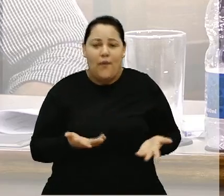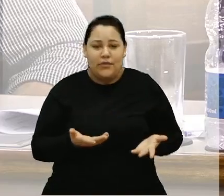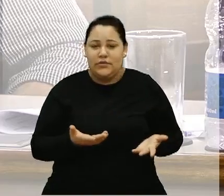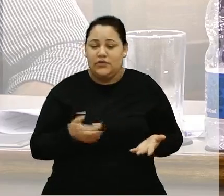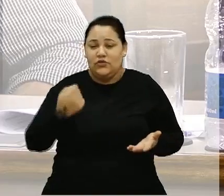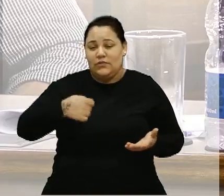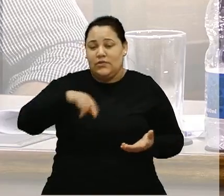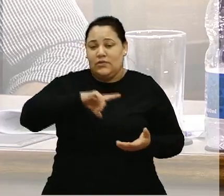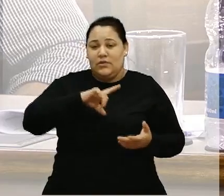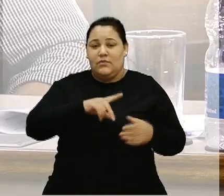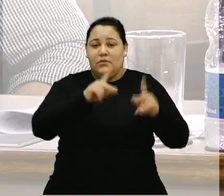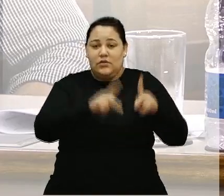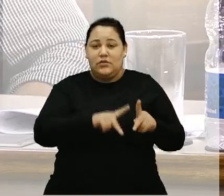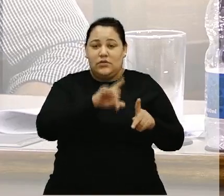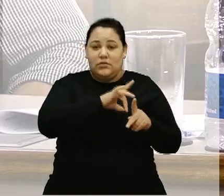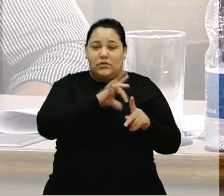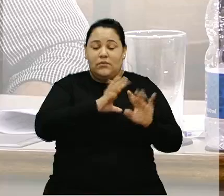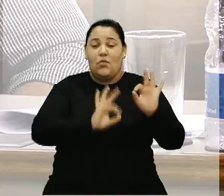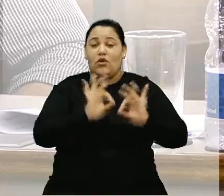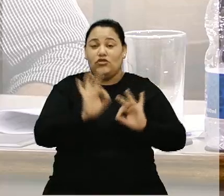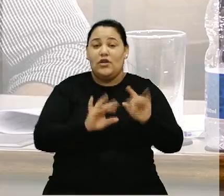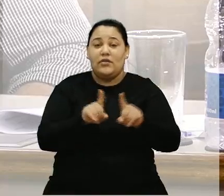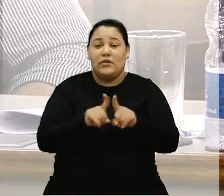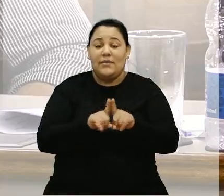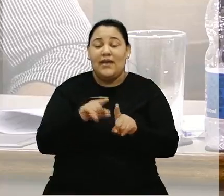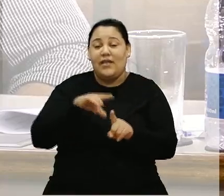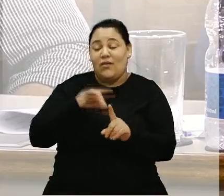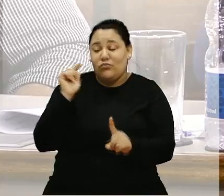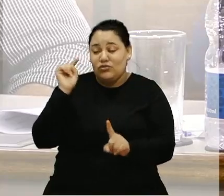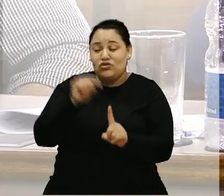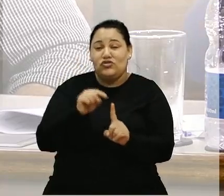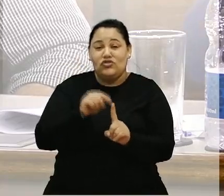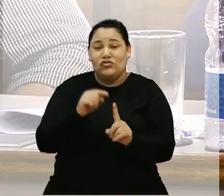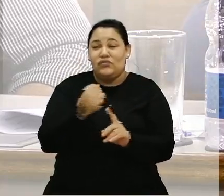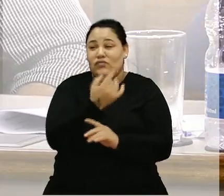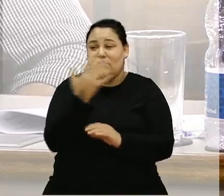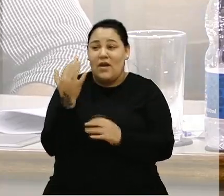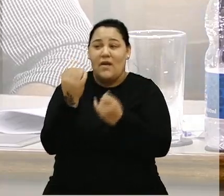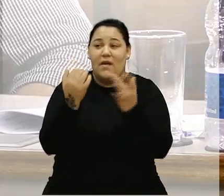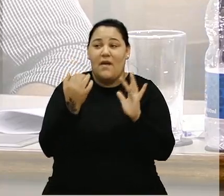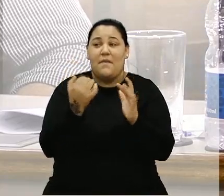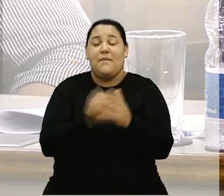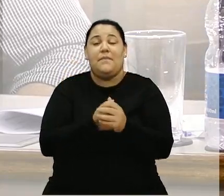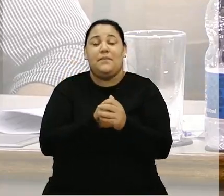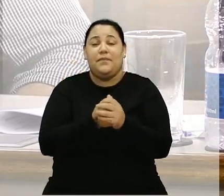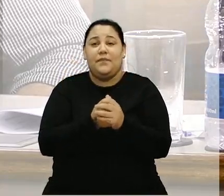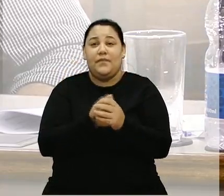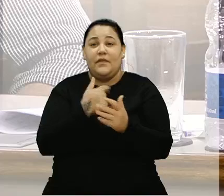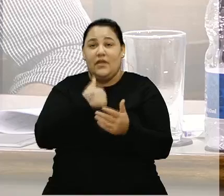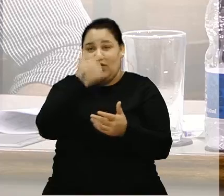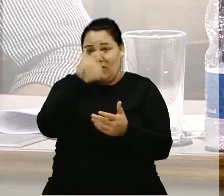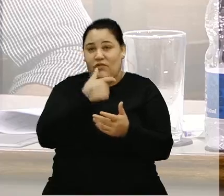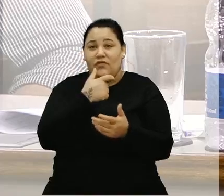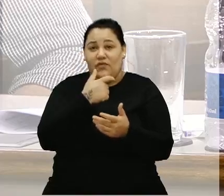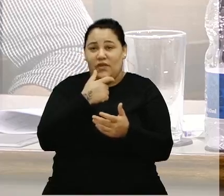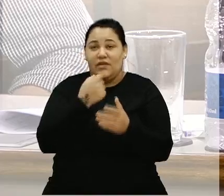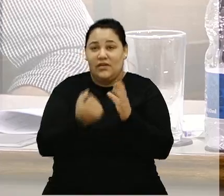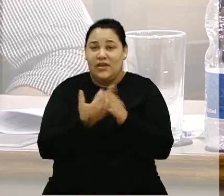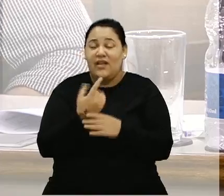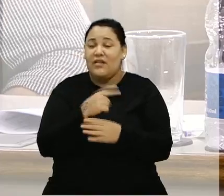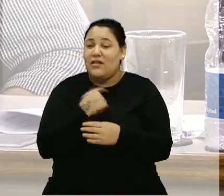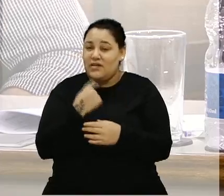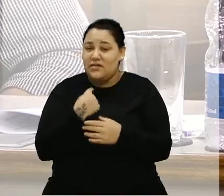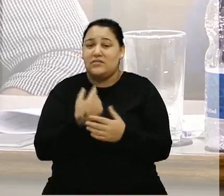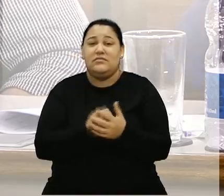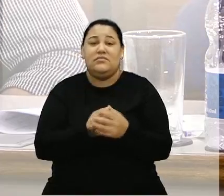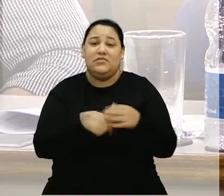tenham projetos, que tenham, né, visão de meio ambiente. Então, eu acho que foi criado tardiamente. Declaração de líder do PL. João, que é